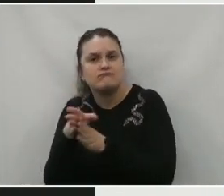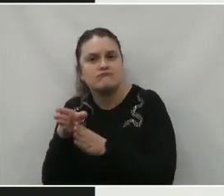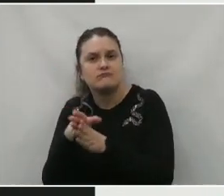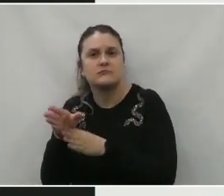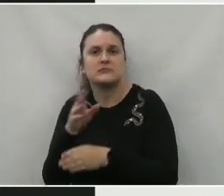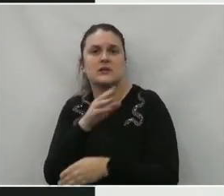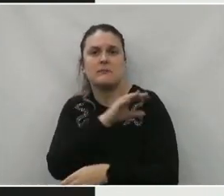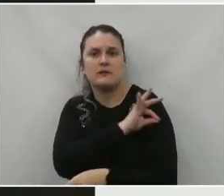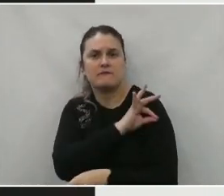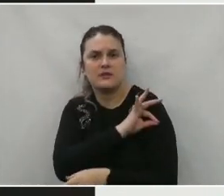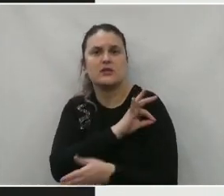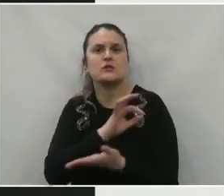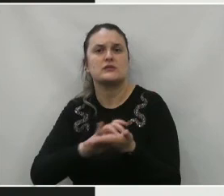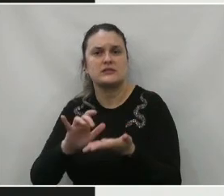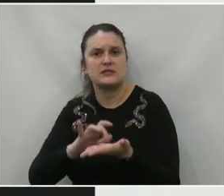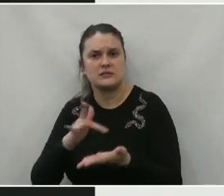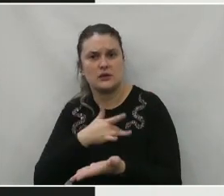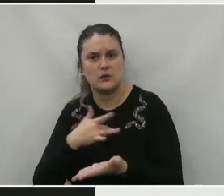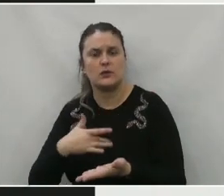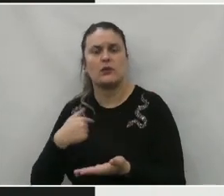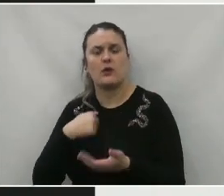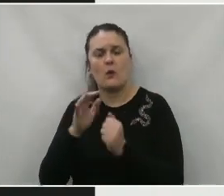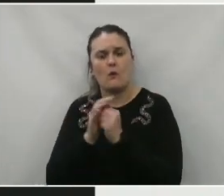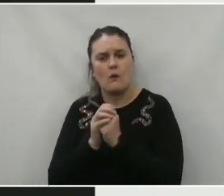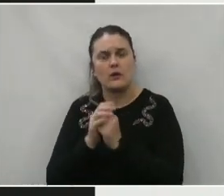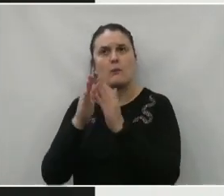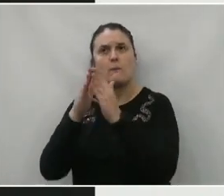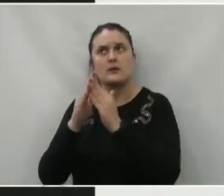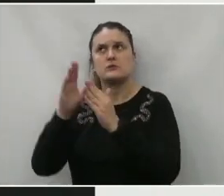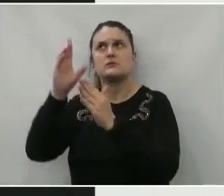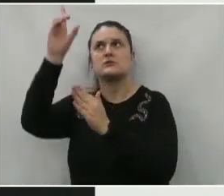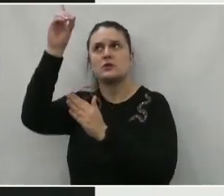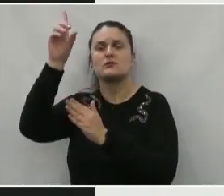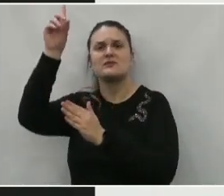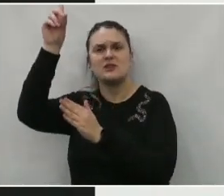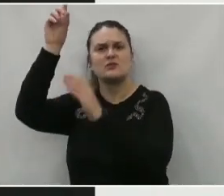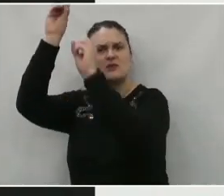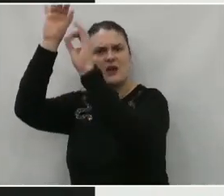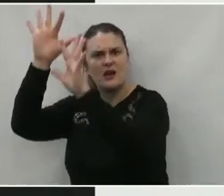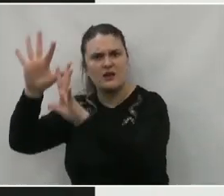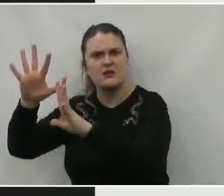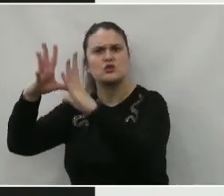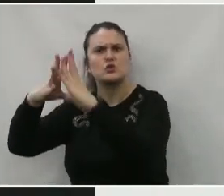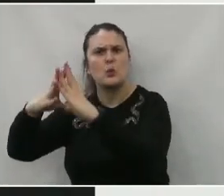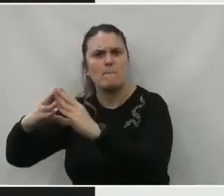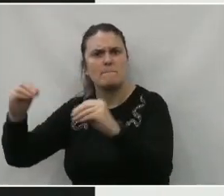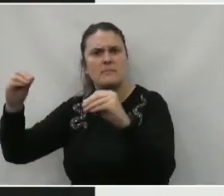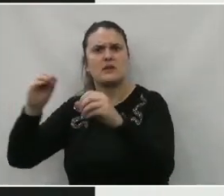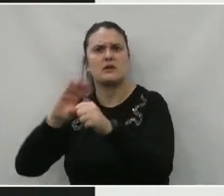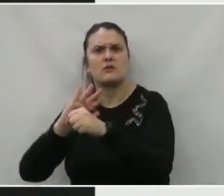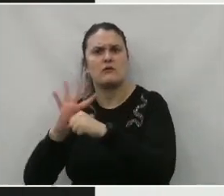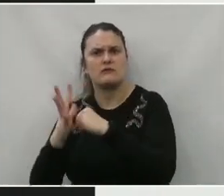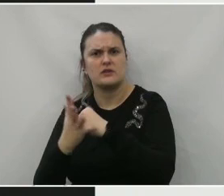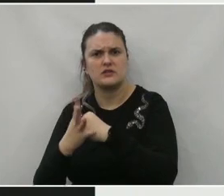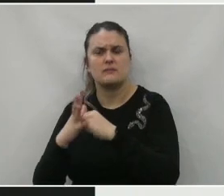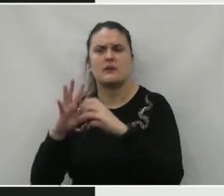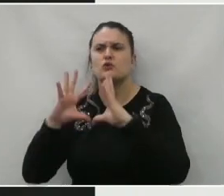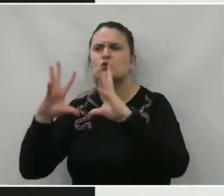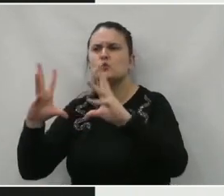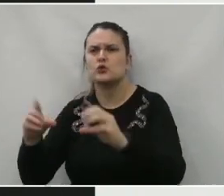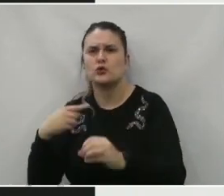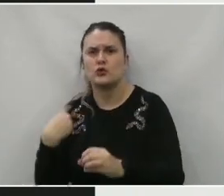secretariado. Então, estamos aí orando e pedindo a Deus que Deus dê o livramento para a nossa cidade, para o